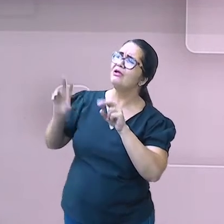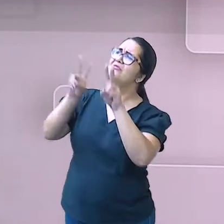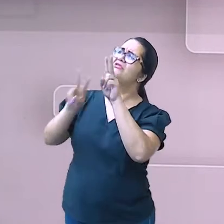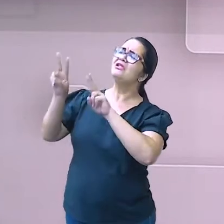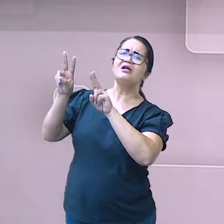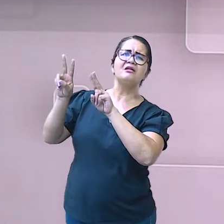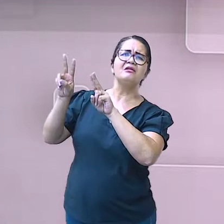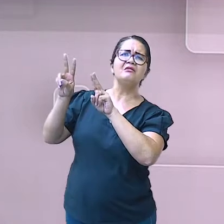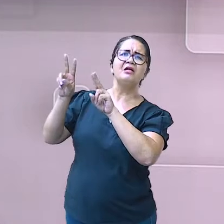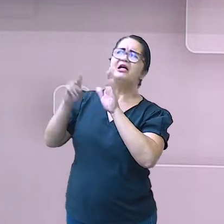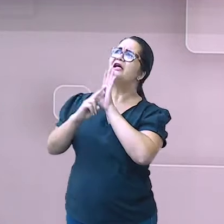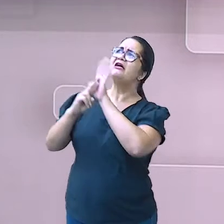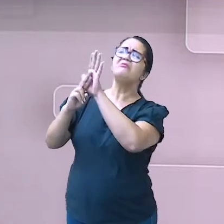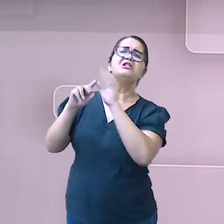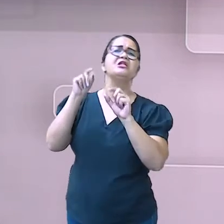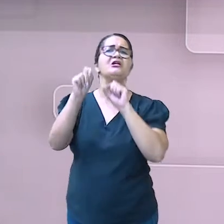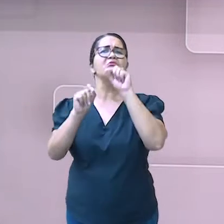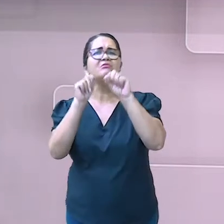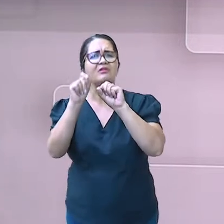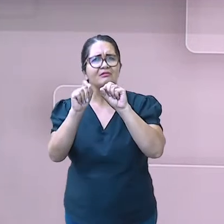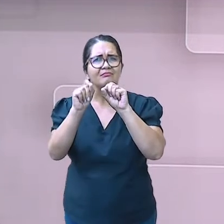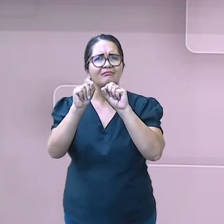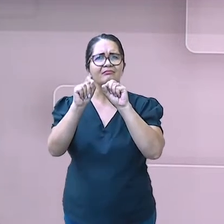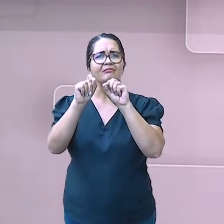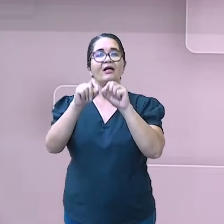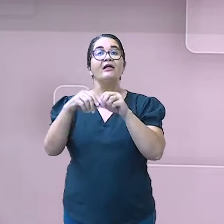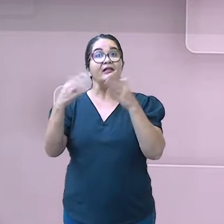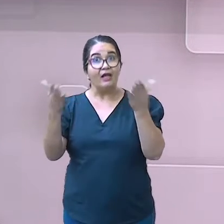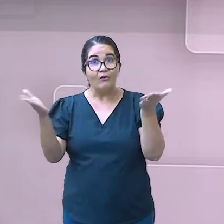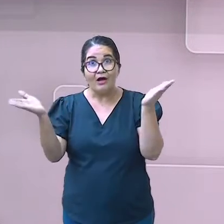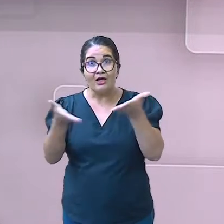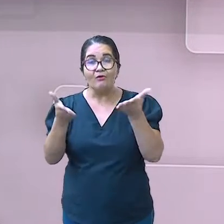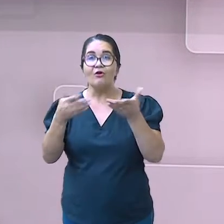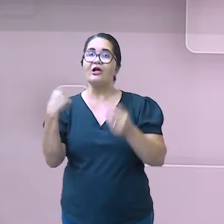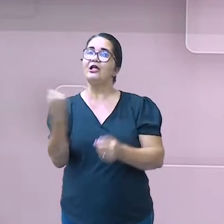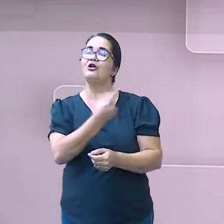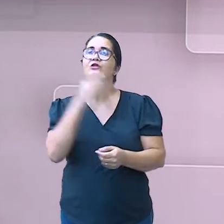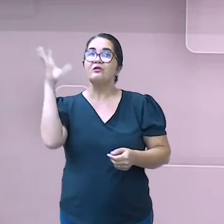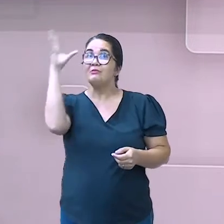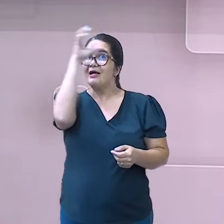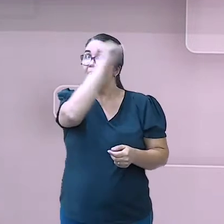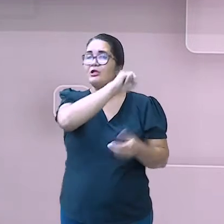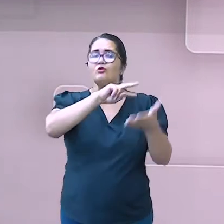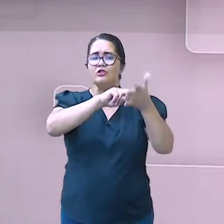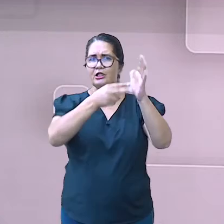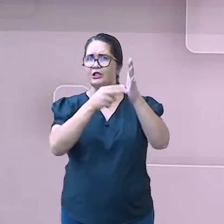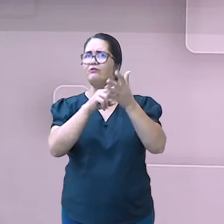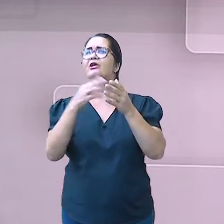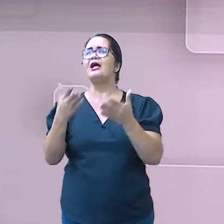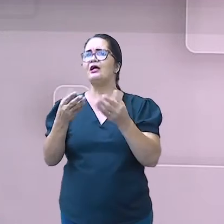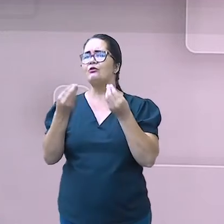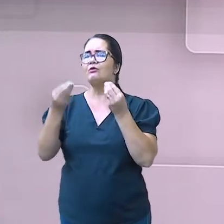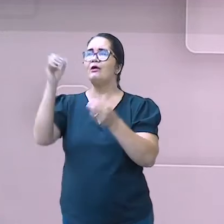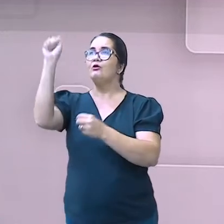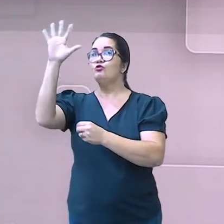que está querendo te dizer? Vamos ver qual é a definição de um mapa.